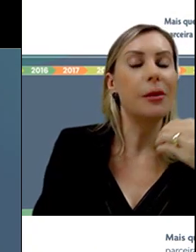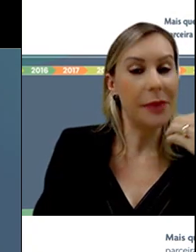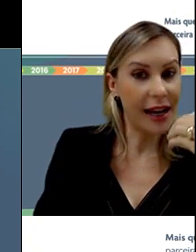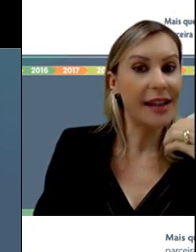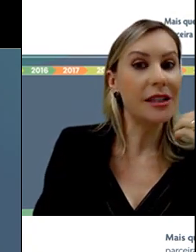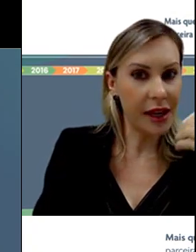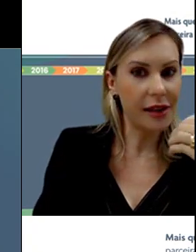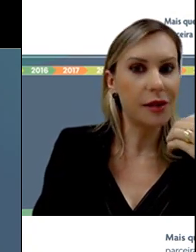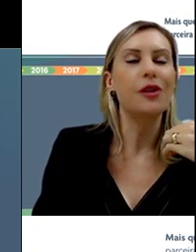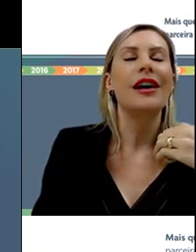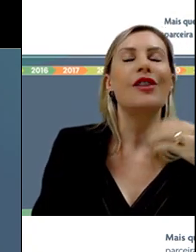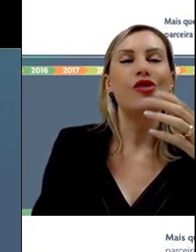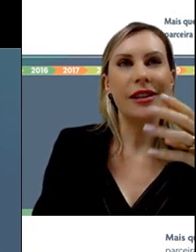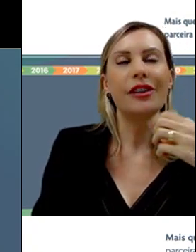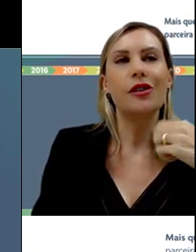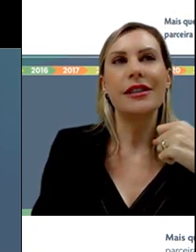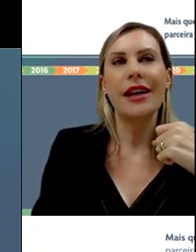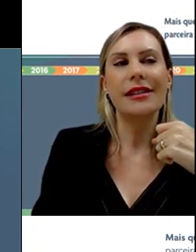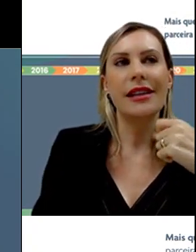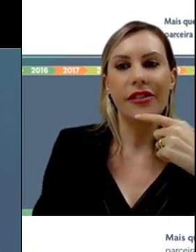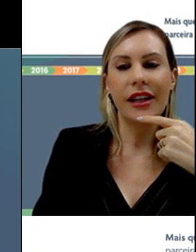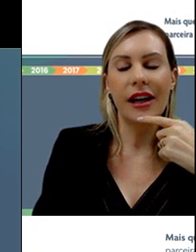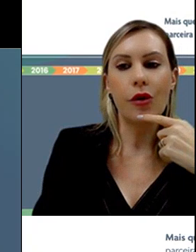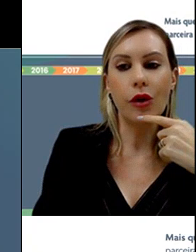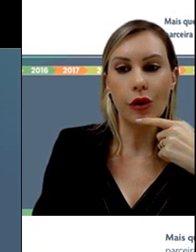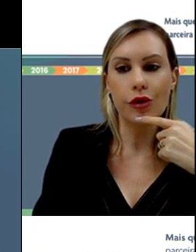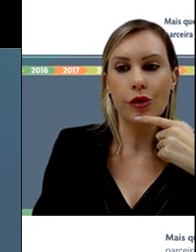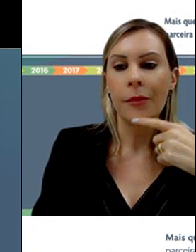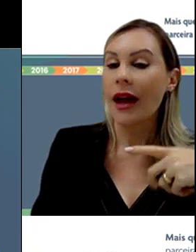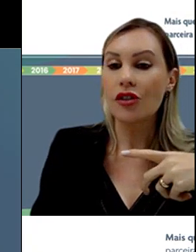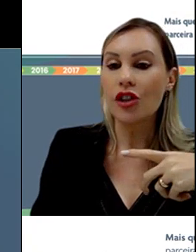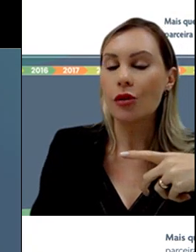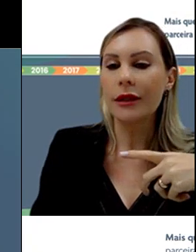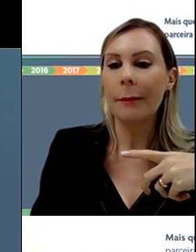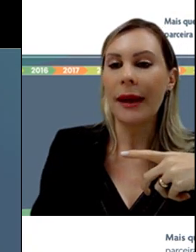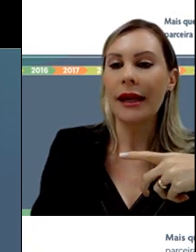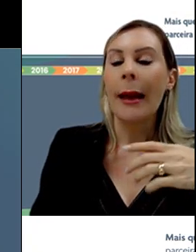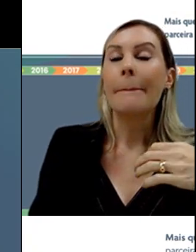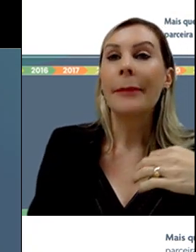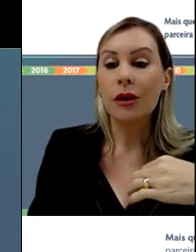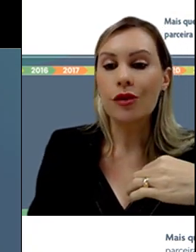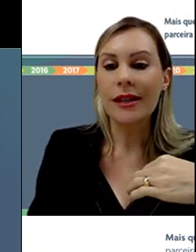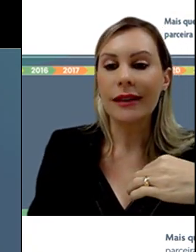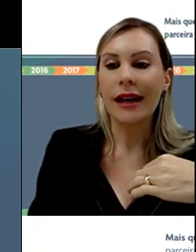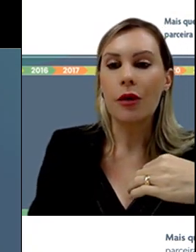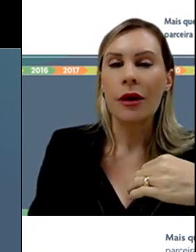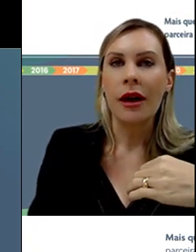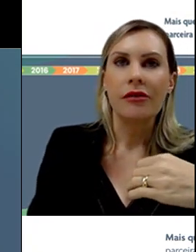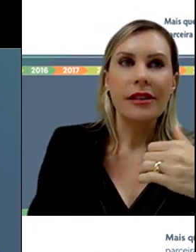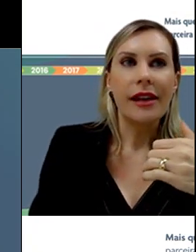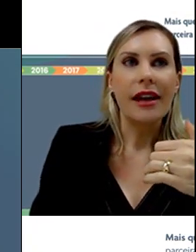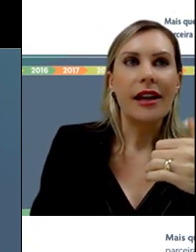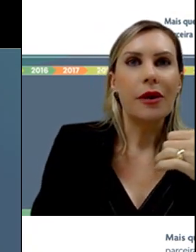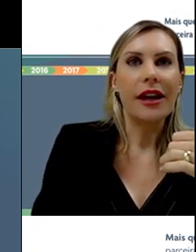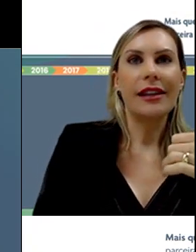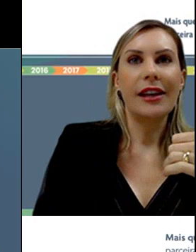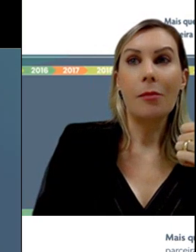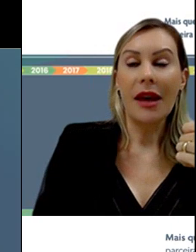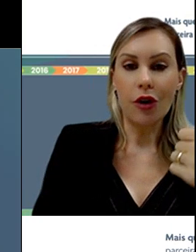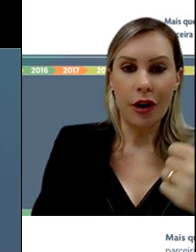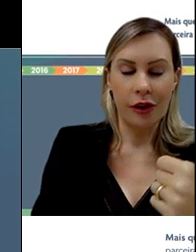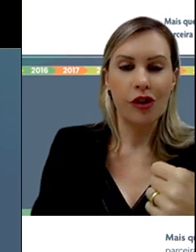milhares, e milhares mesmo, de servidores da Receita Federal conosco. AGU também, Banco Central. Vocês querem